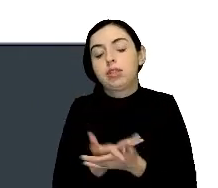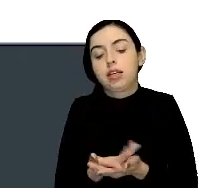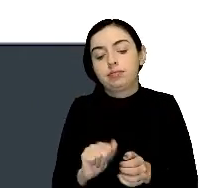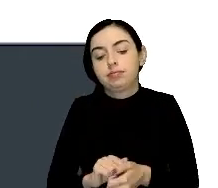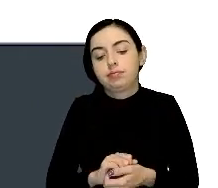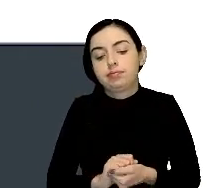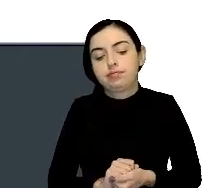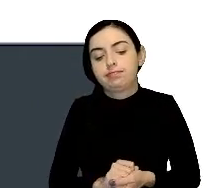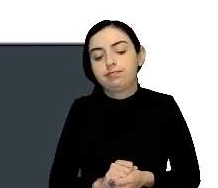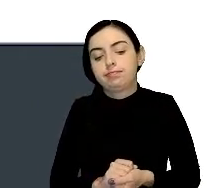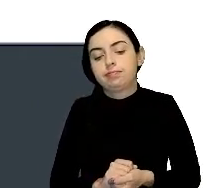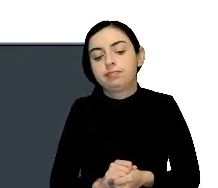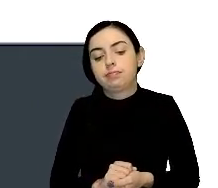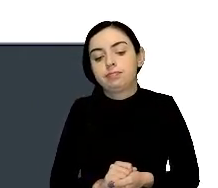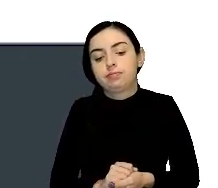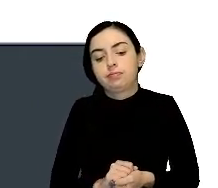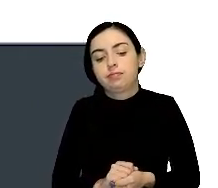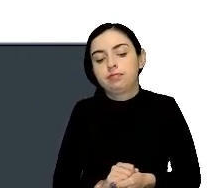sido